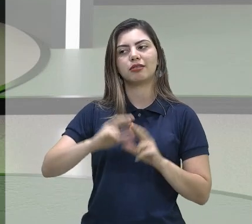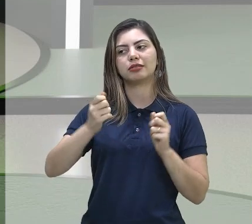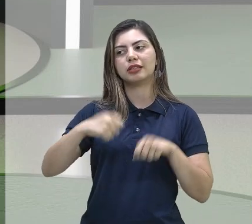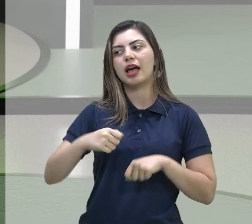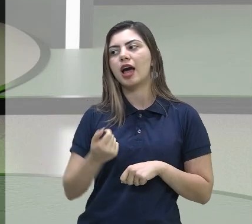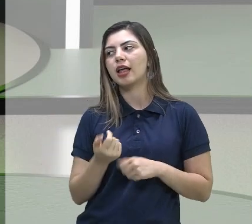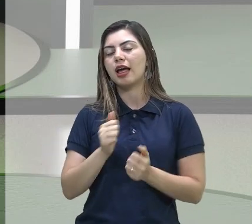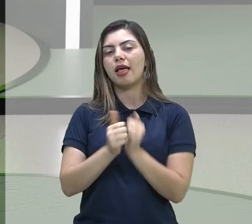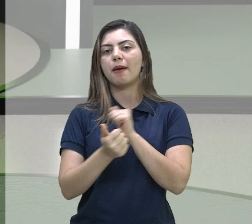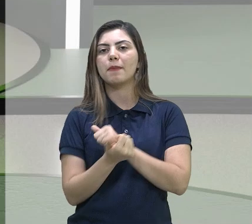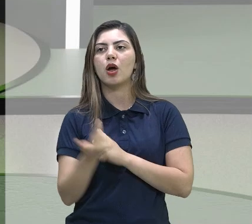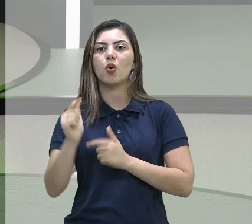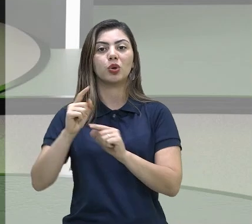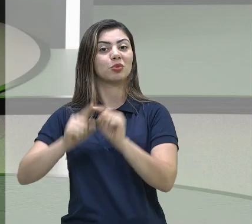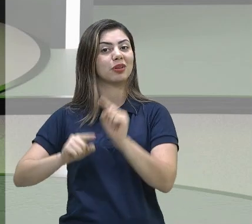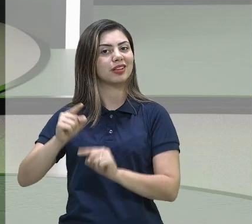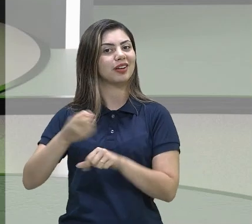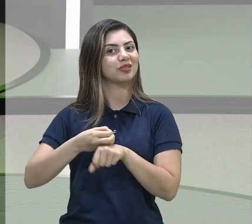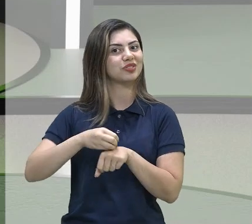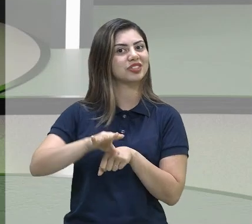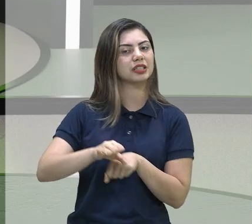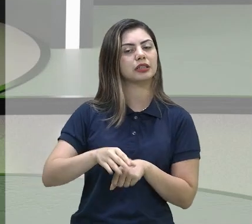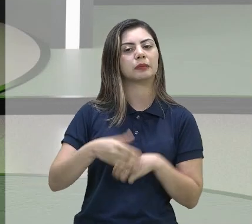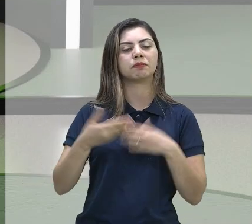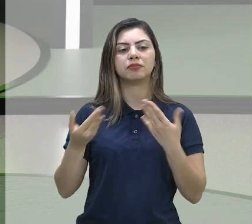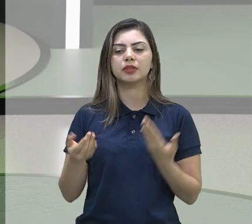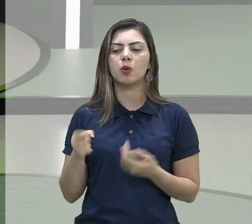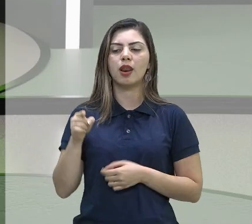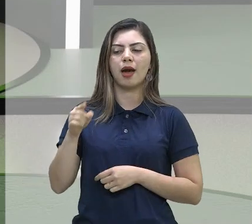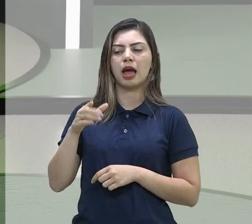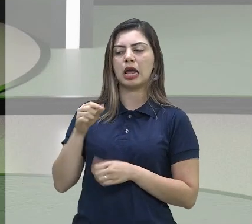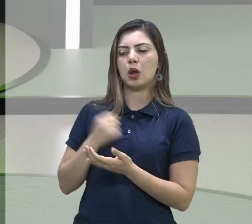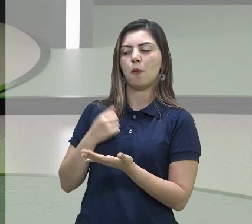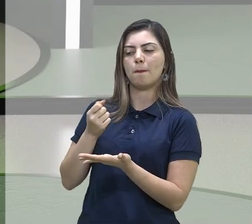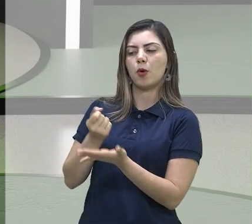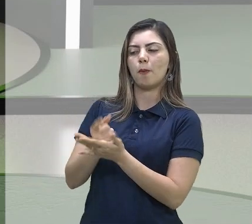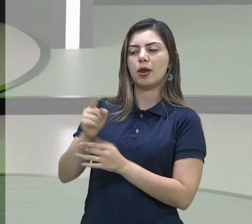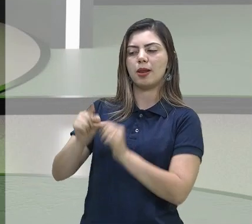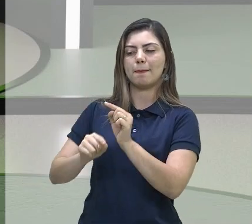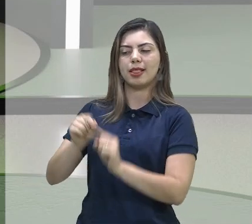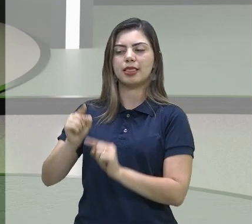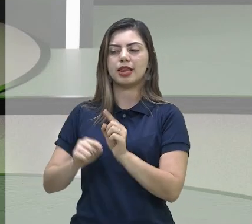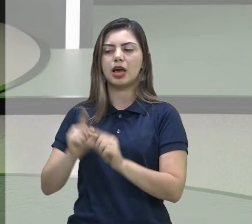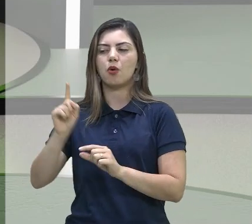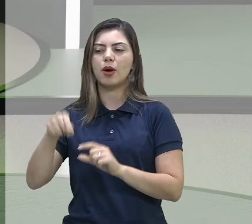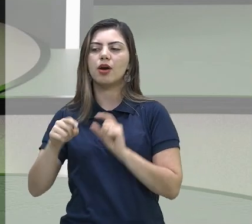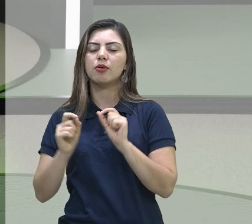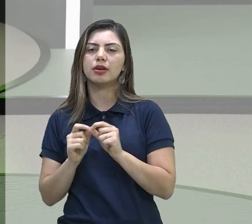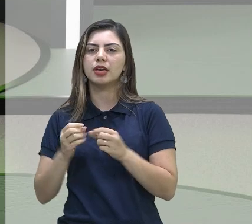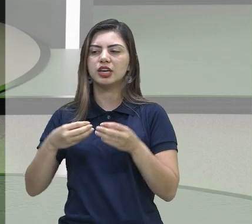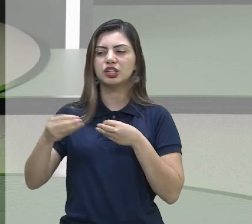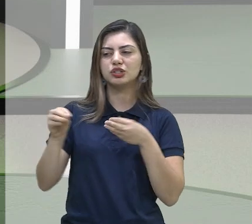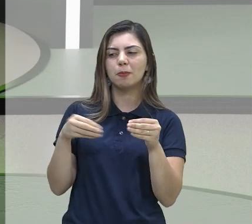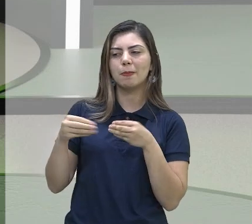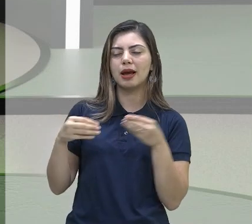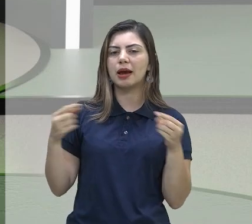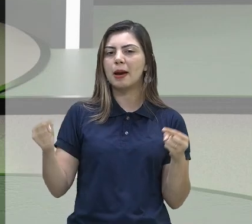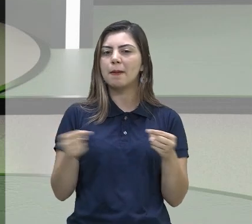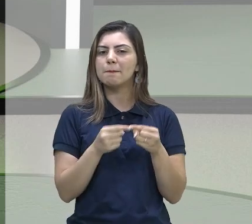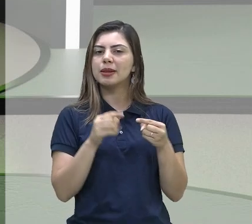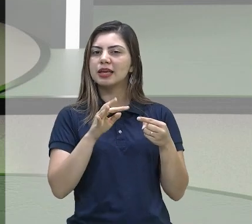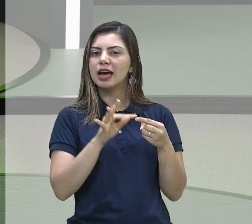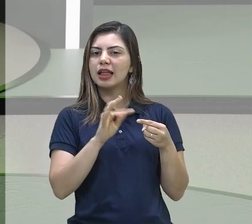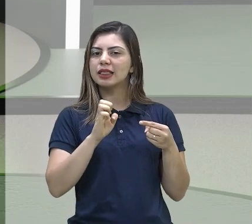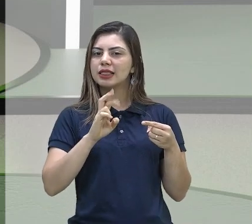vezes. Fica a dica aí, ó. Será que aquele produto que eu comprei, que é plástico, ele pertence a essa classe dos